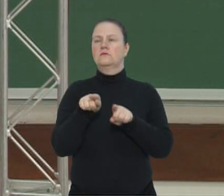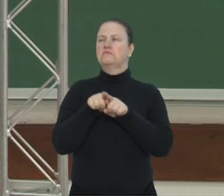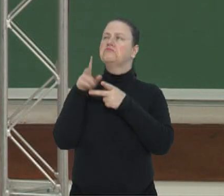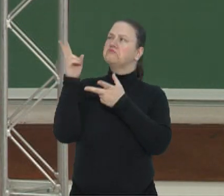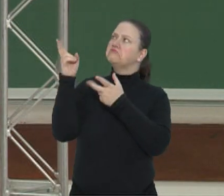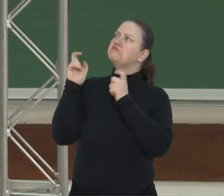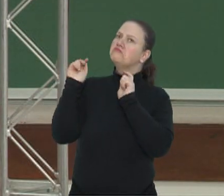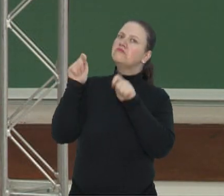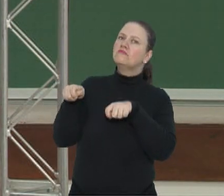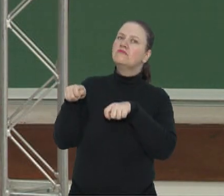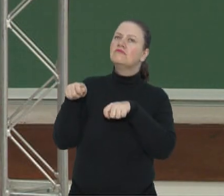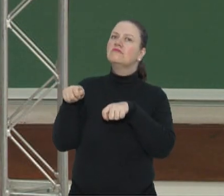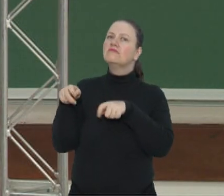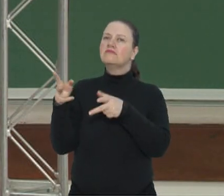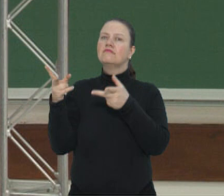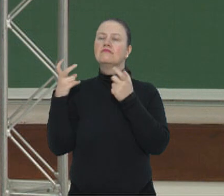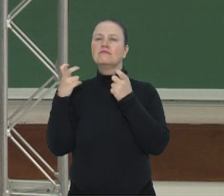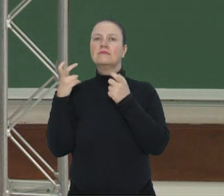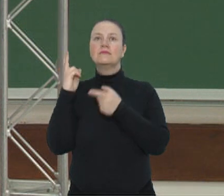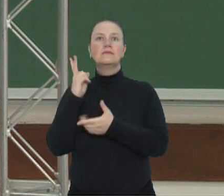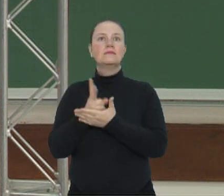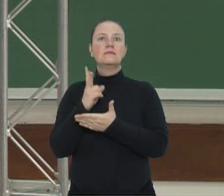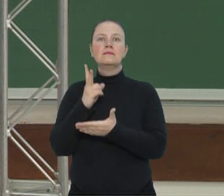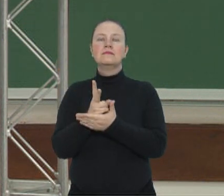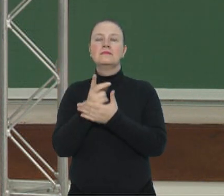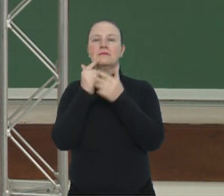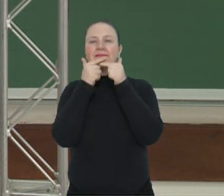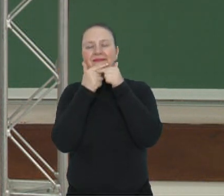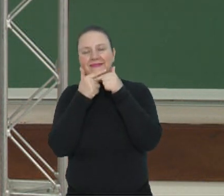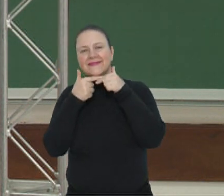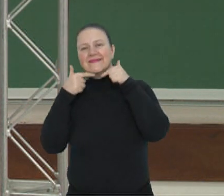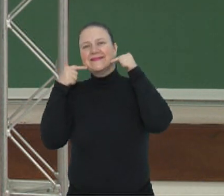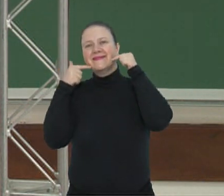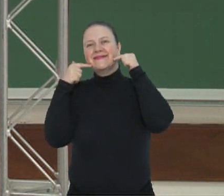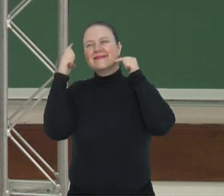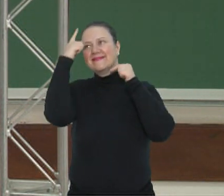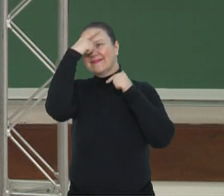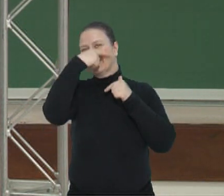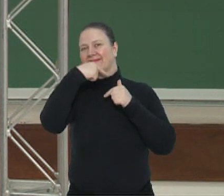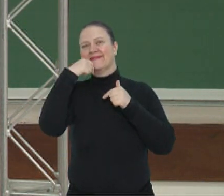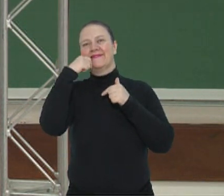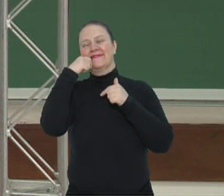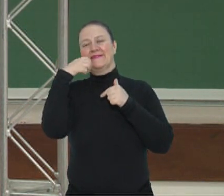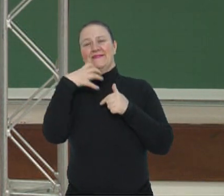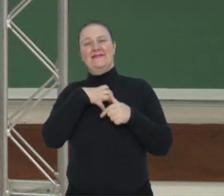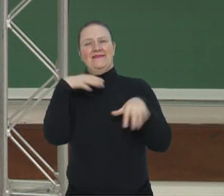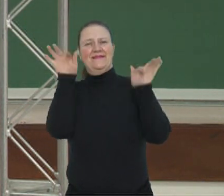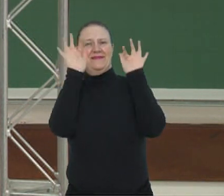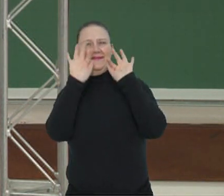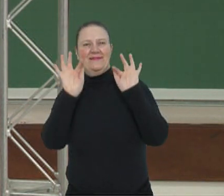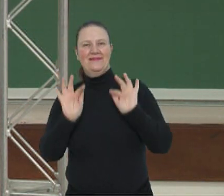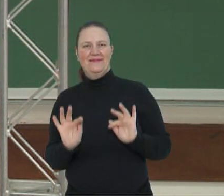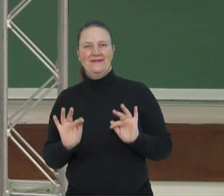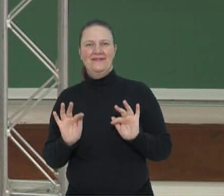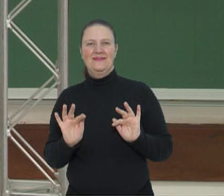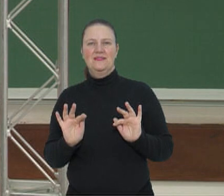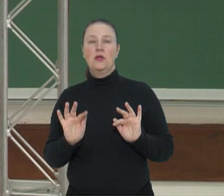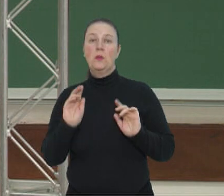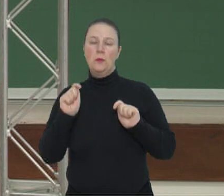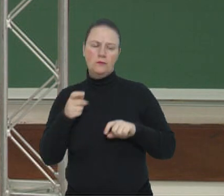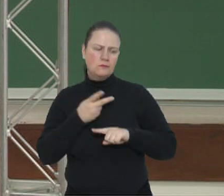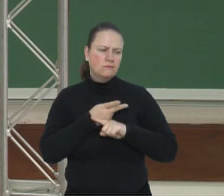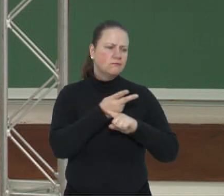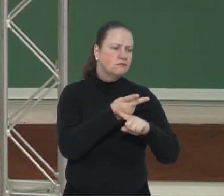observar que, né, vivia sempre com esse semblante feliz, alegre, tá? Podem buscar